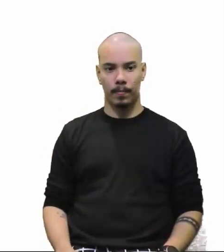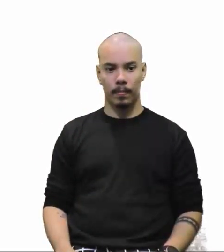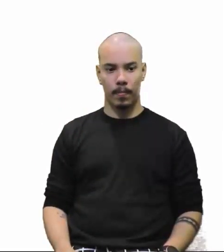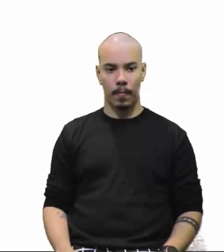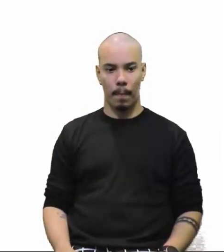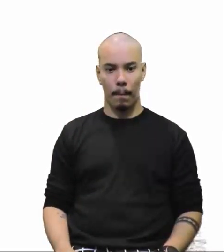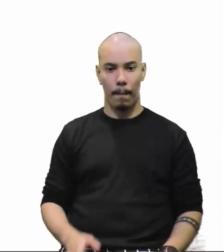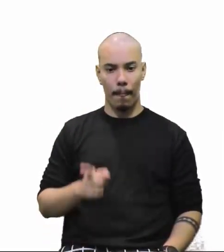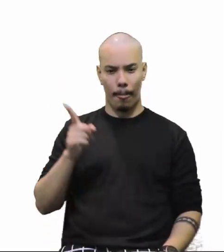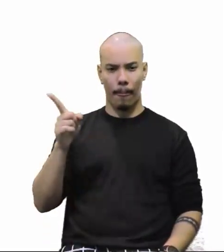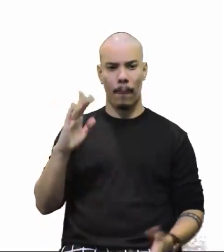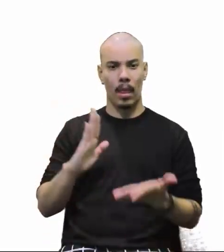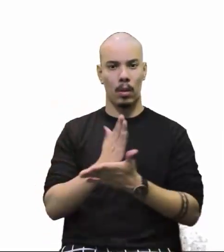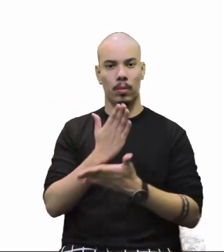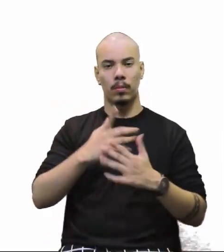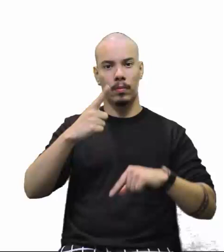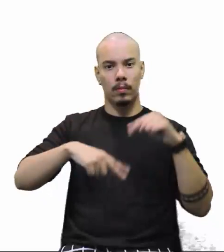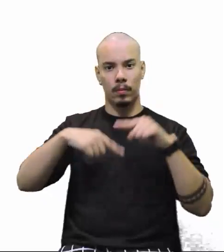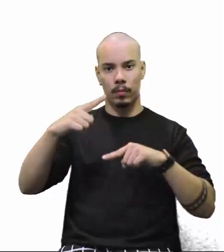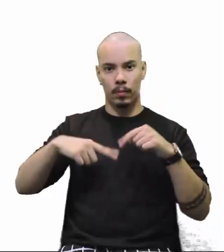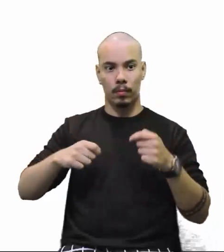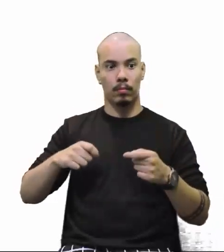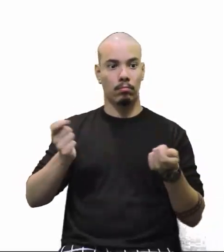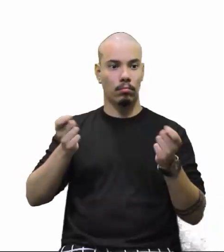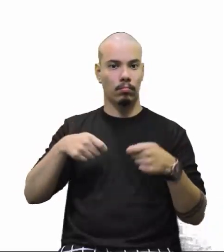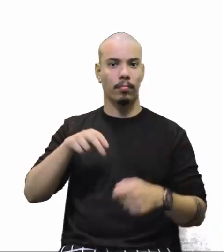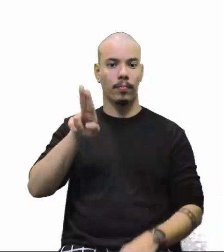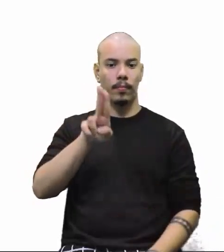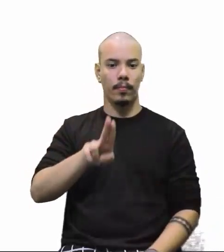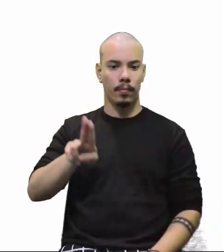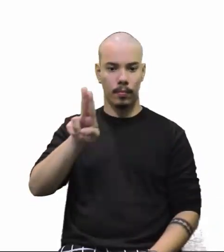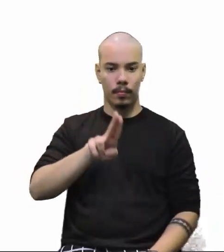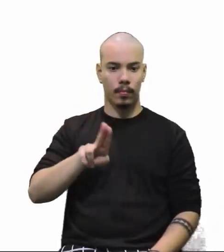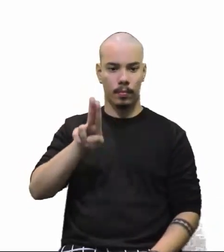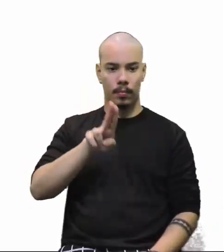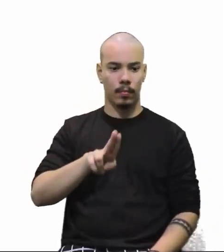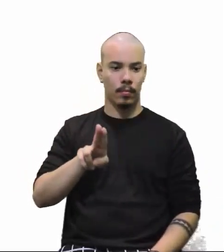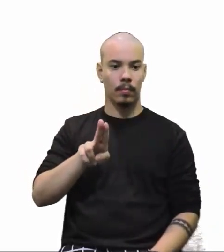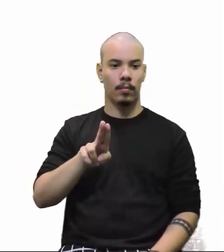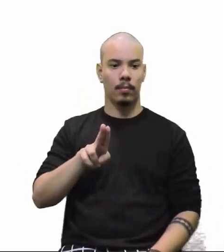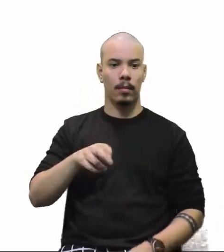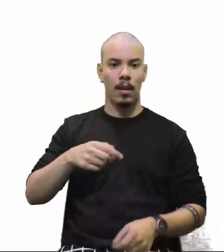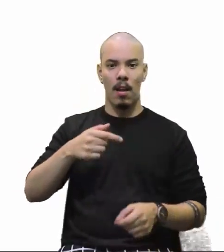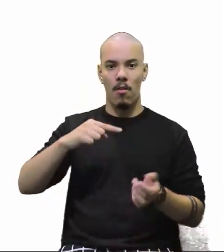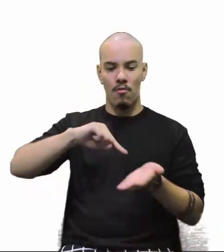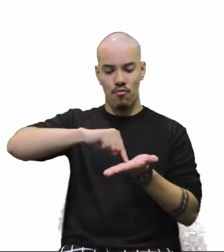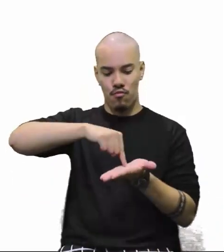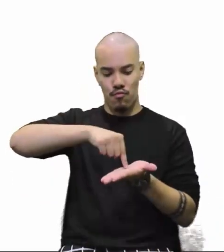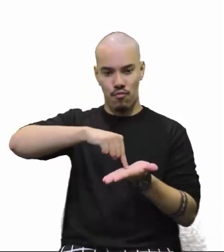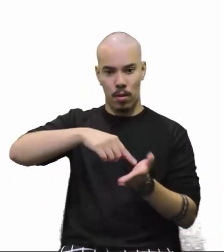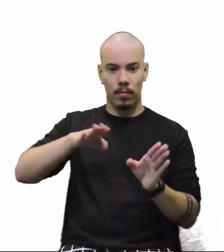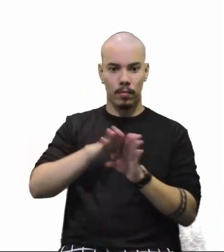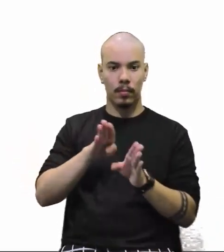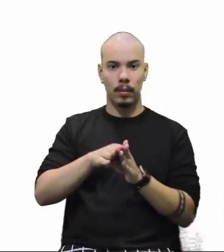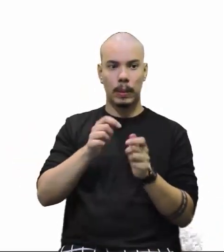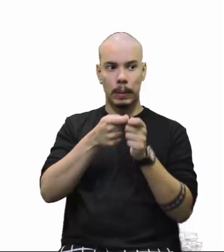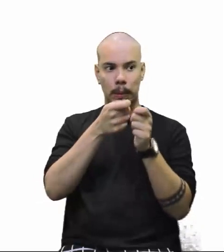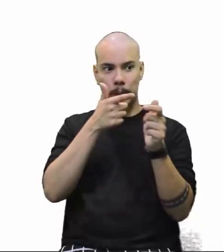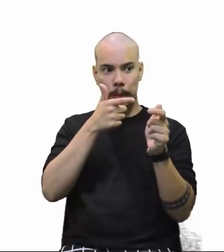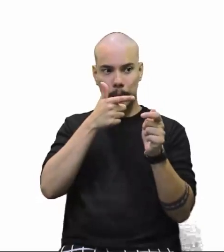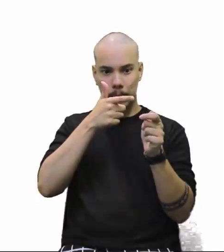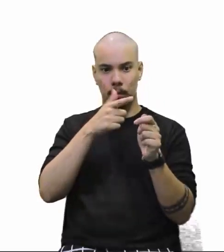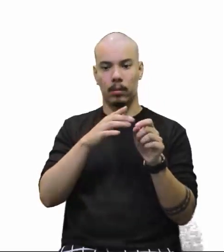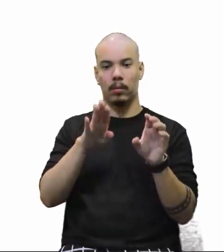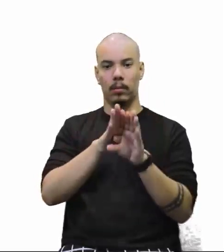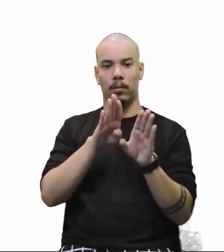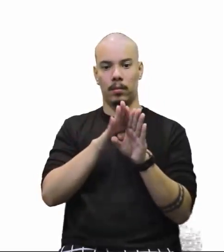Isso. E aqui equipamentos, né, que utilizam ali uma britadeira, né? Uma furadeira, aqui no caso